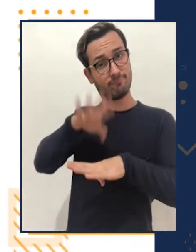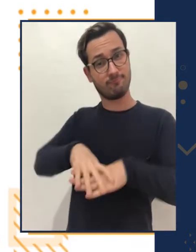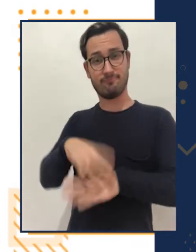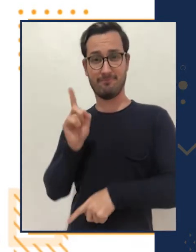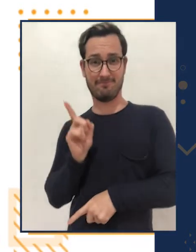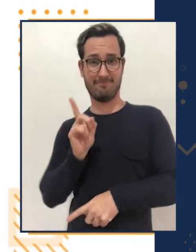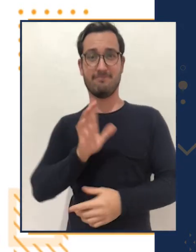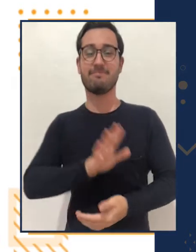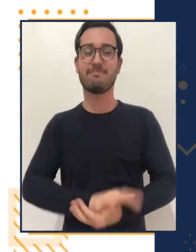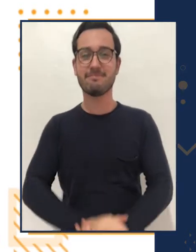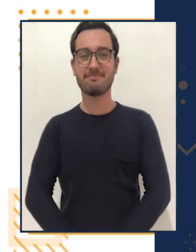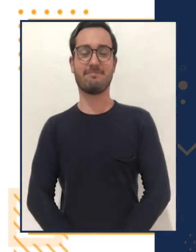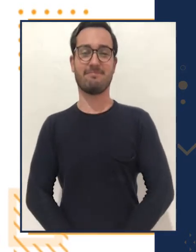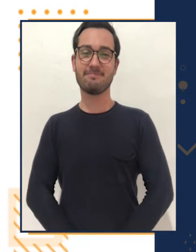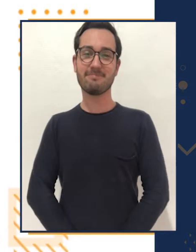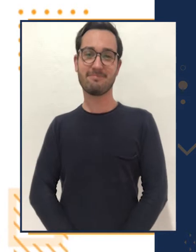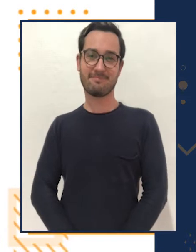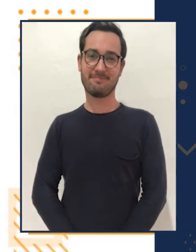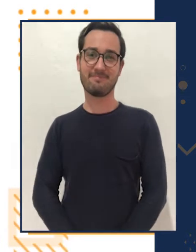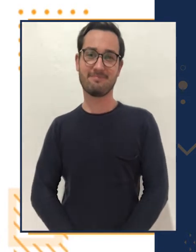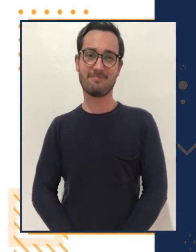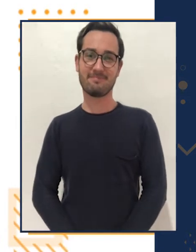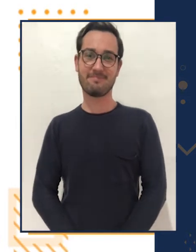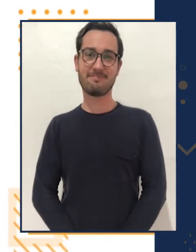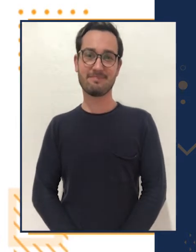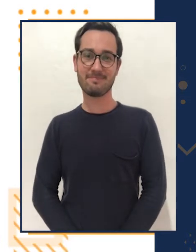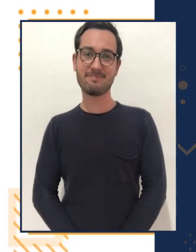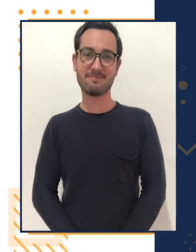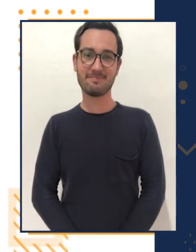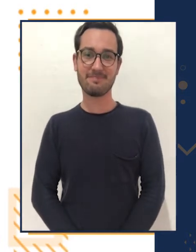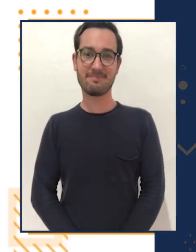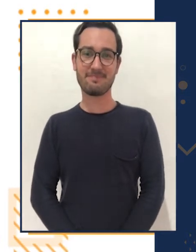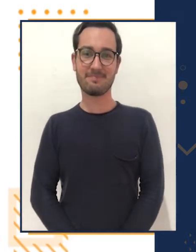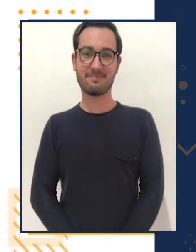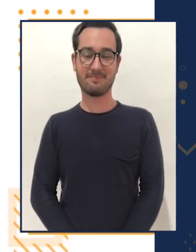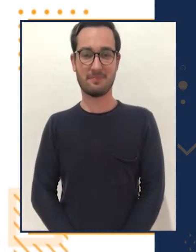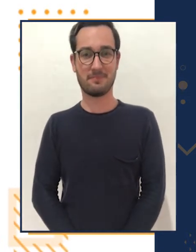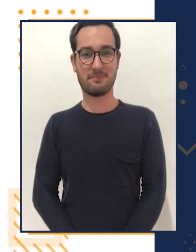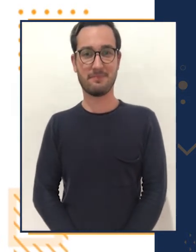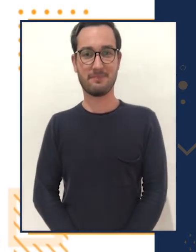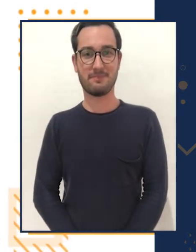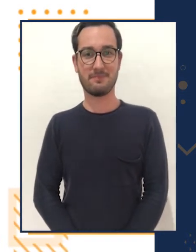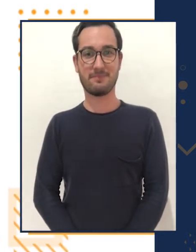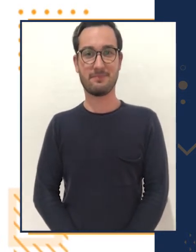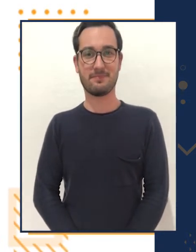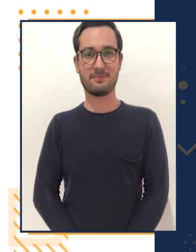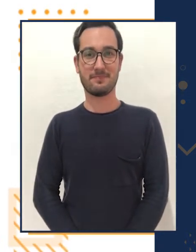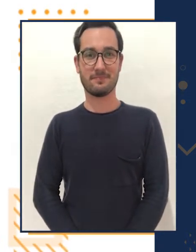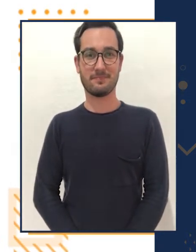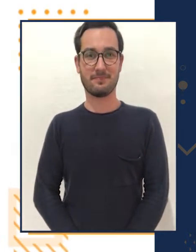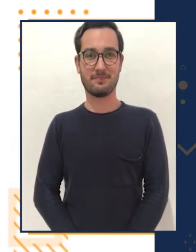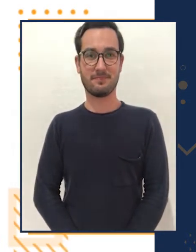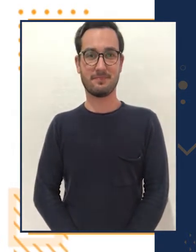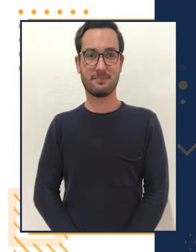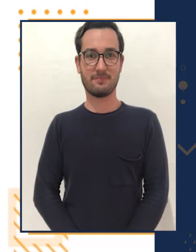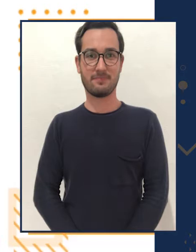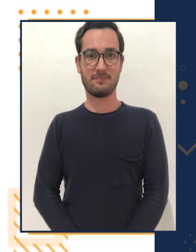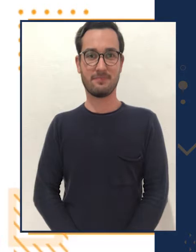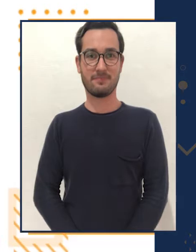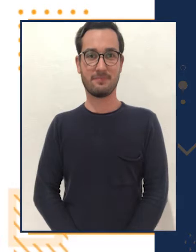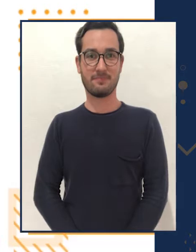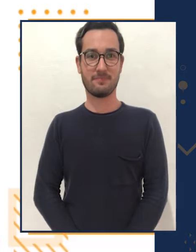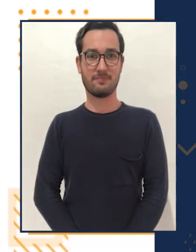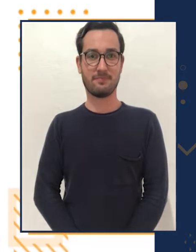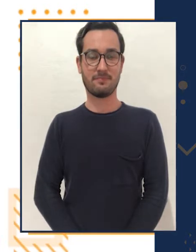todos, que é a mesma. E como é que a gente acha a corrente? Fazendo a tensão da fonte pela resistência equivalente. Então a gente sabe